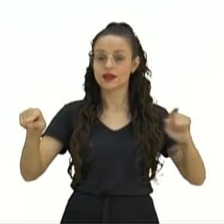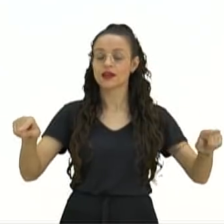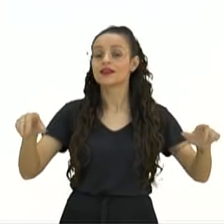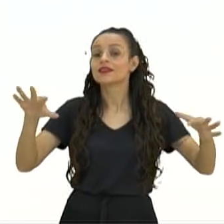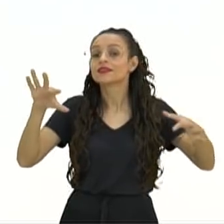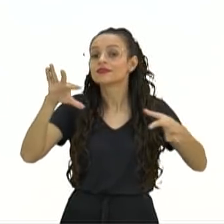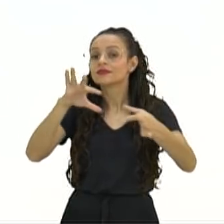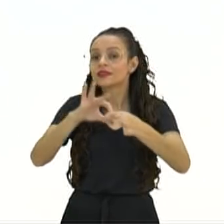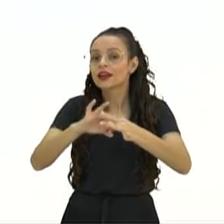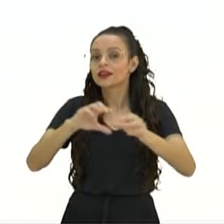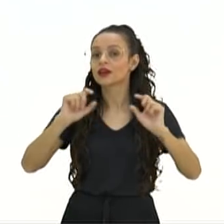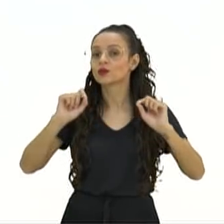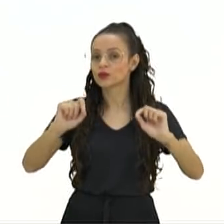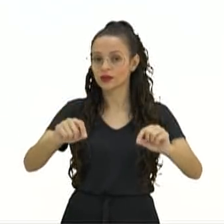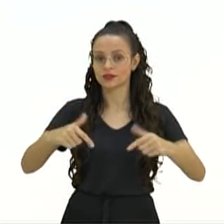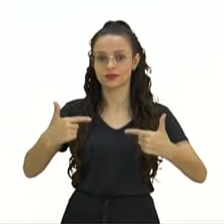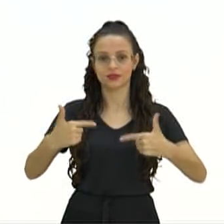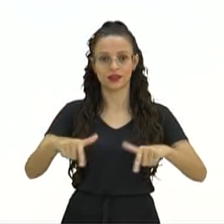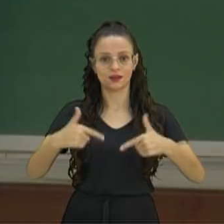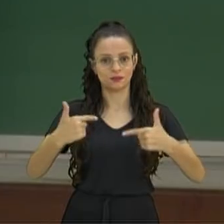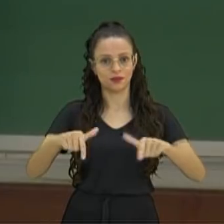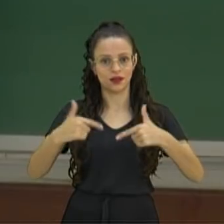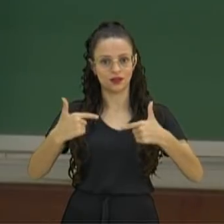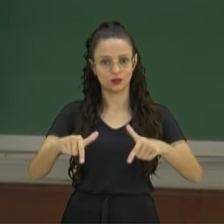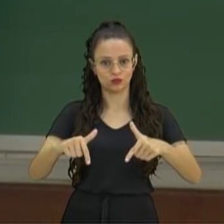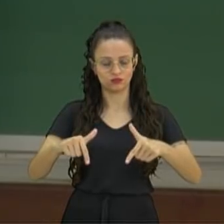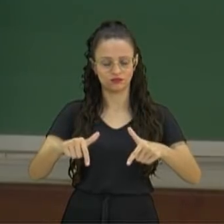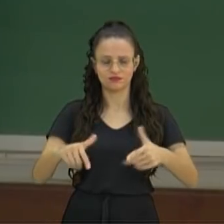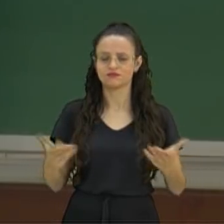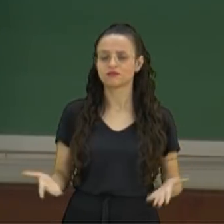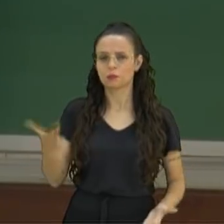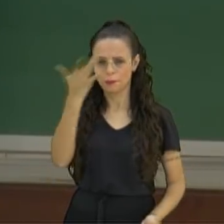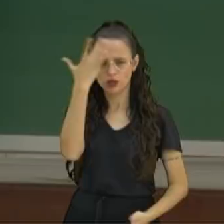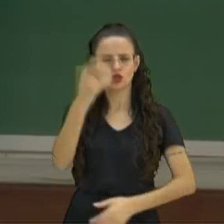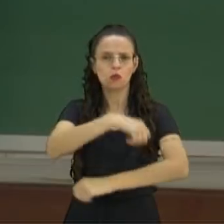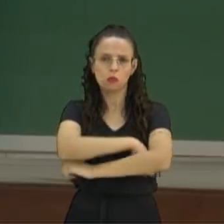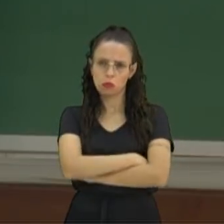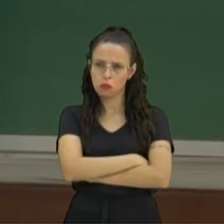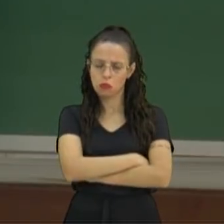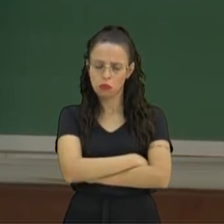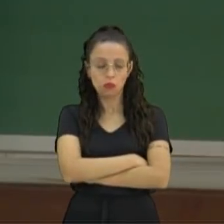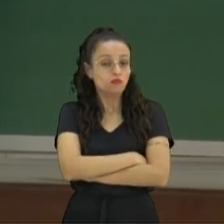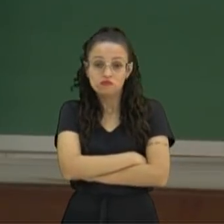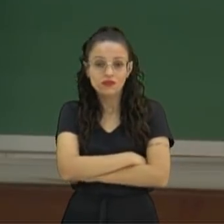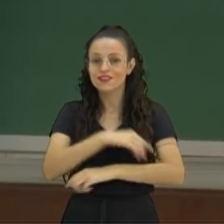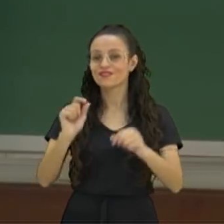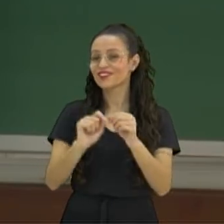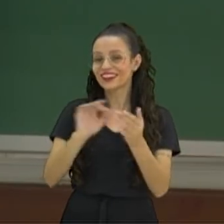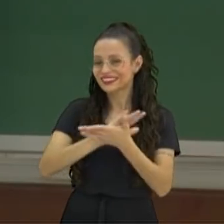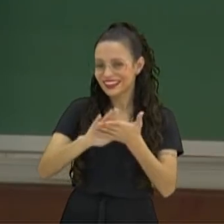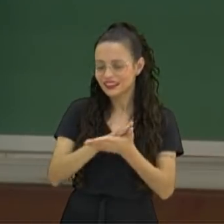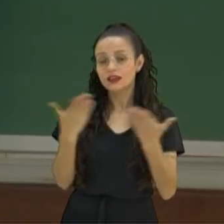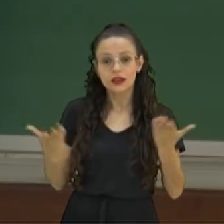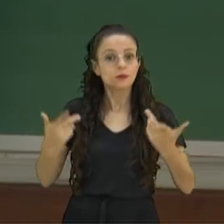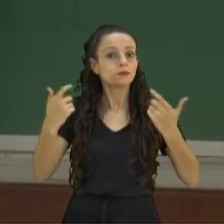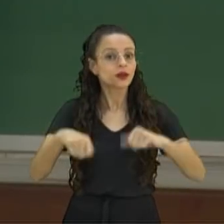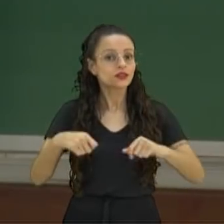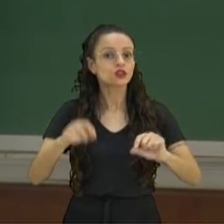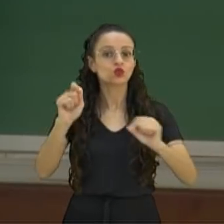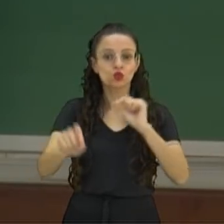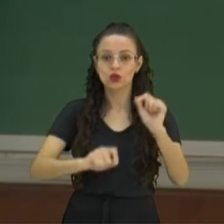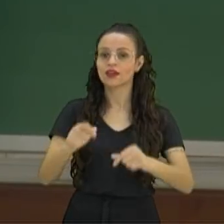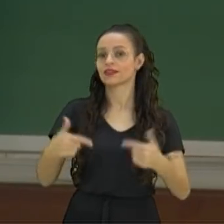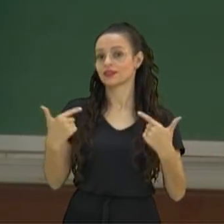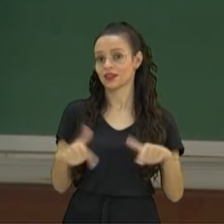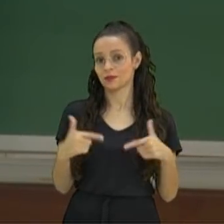ligada ao trabalho. O ser humano de braços cruzados faz alguma coisa? Não. É necessário o